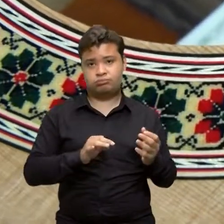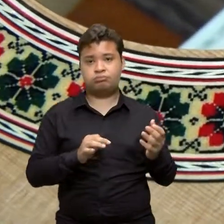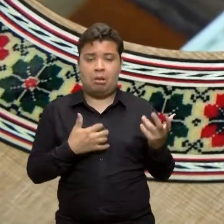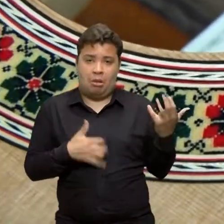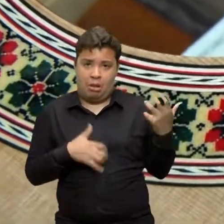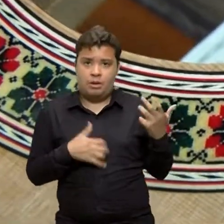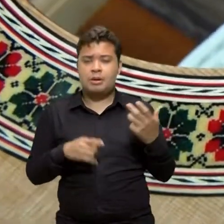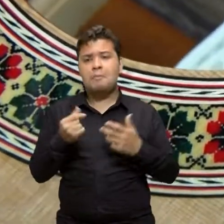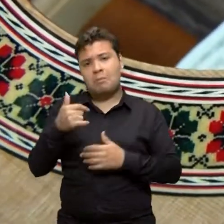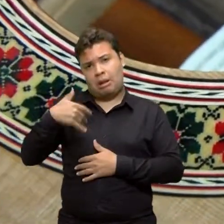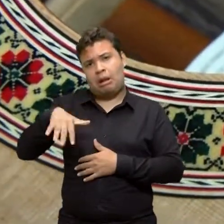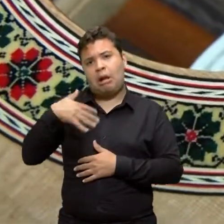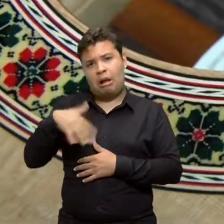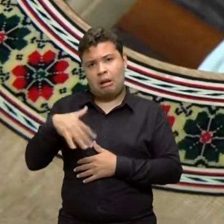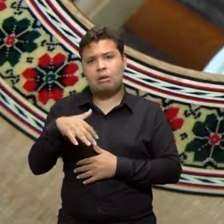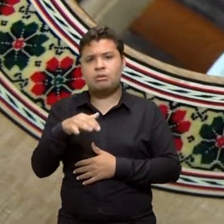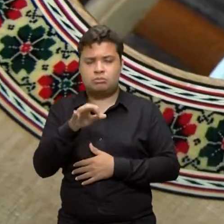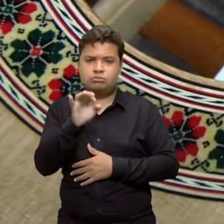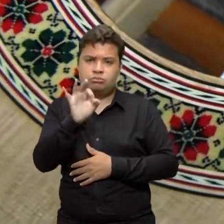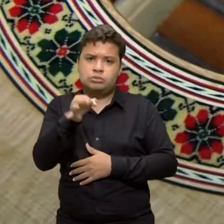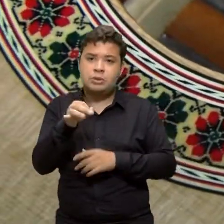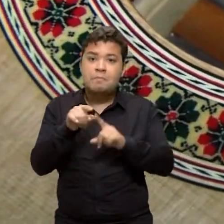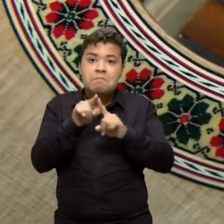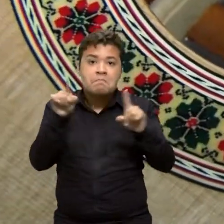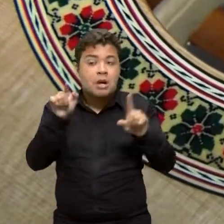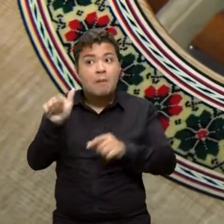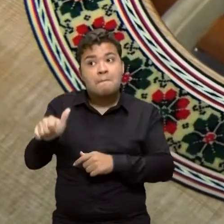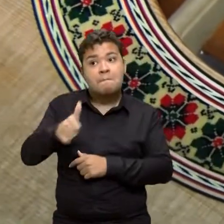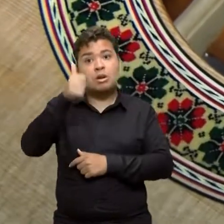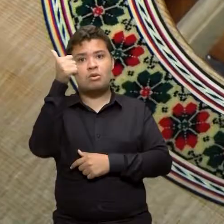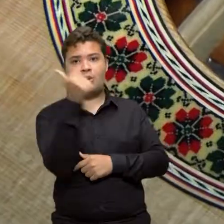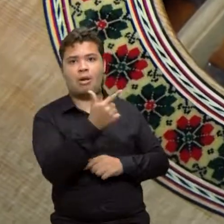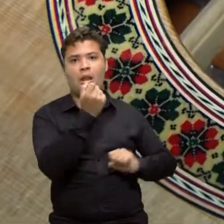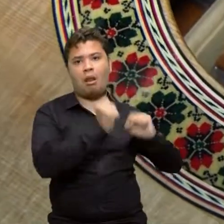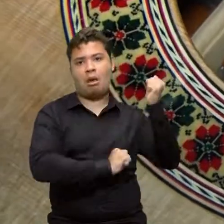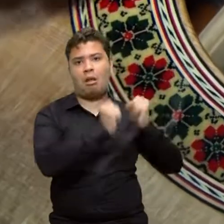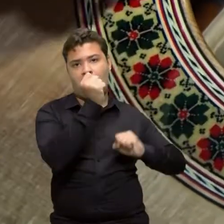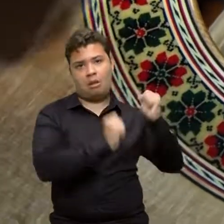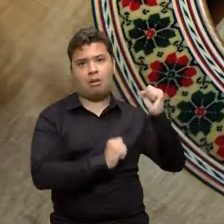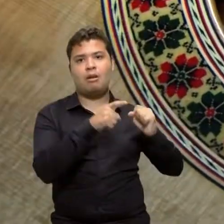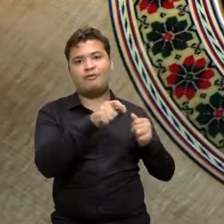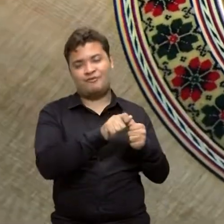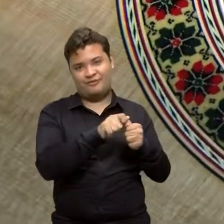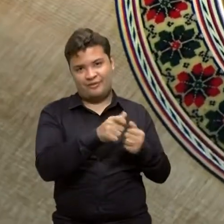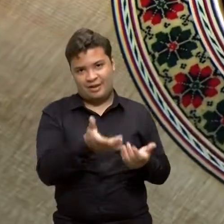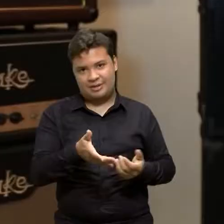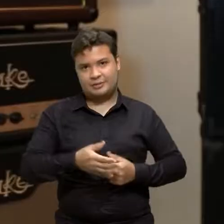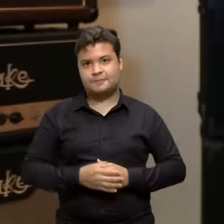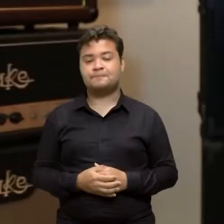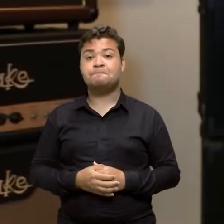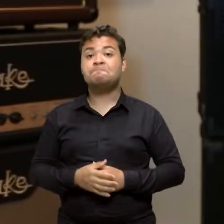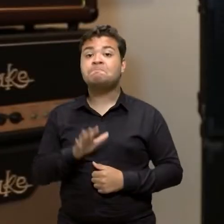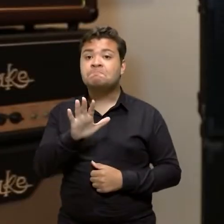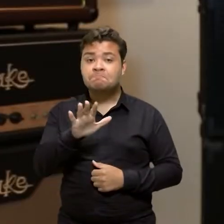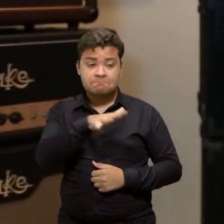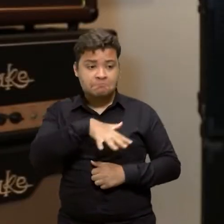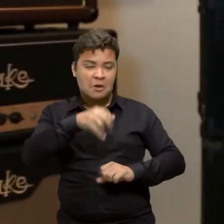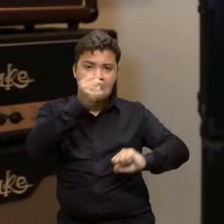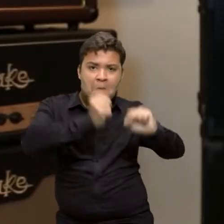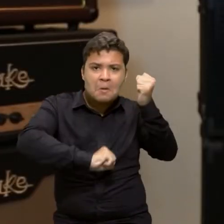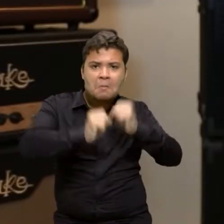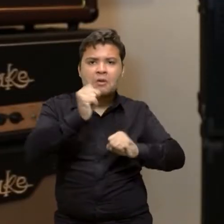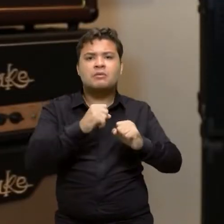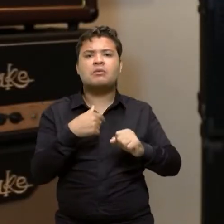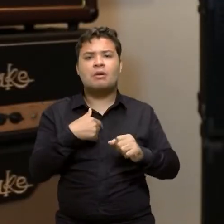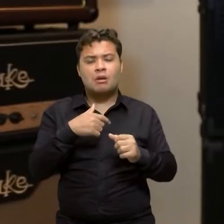os instrumentos de bons luthiers são bem melhores do que um instrumento industrial. Uma indústria ela faz aí